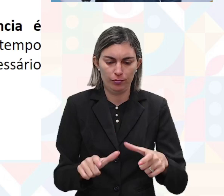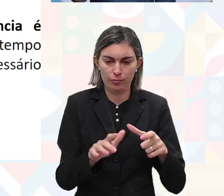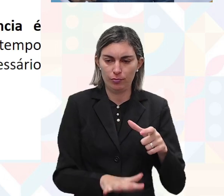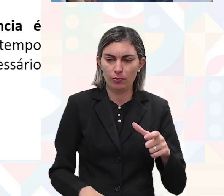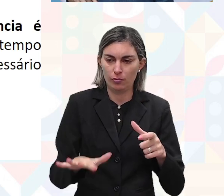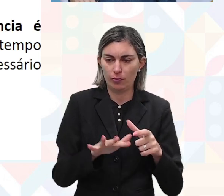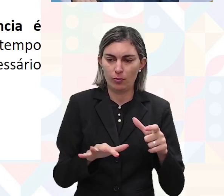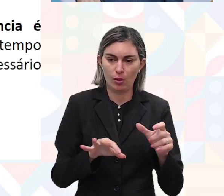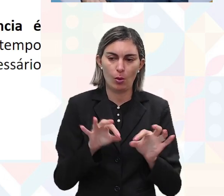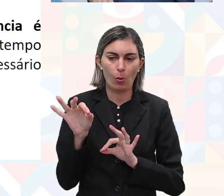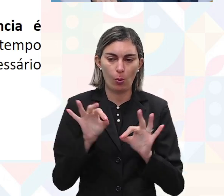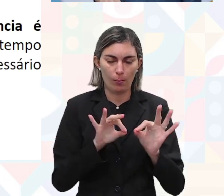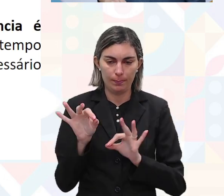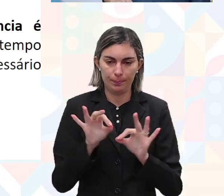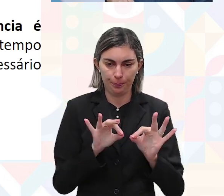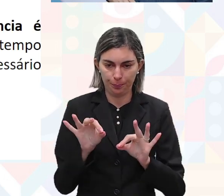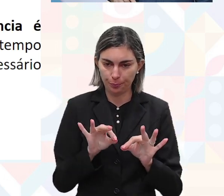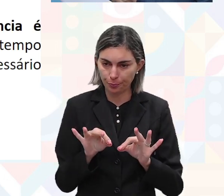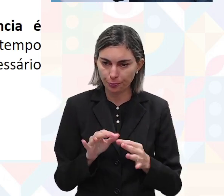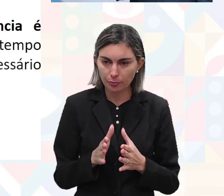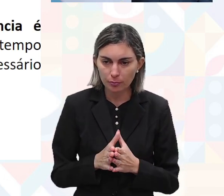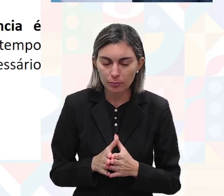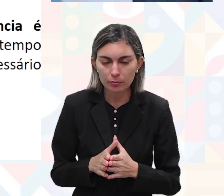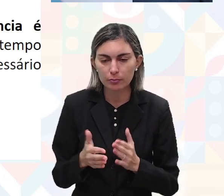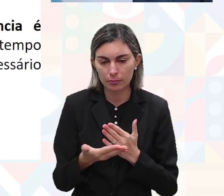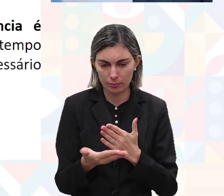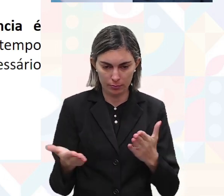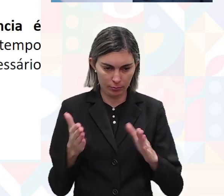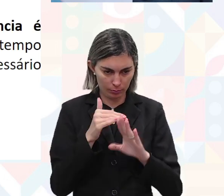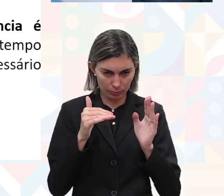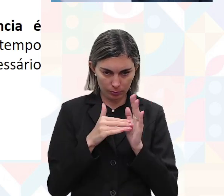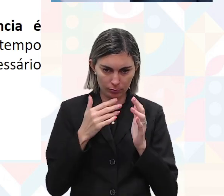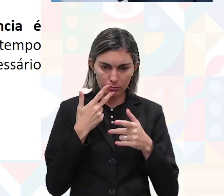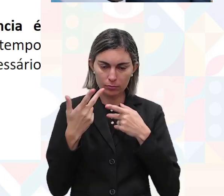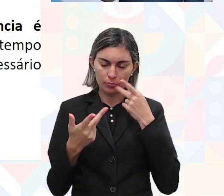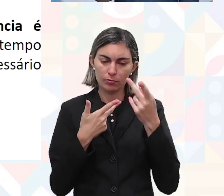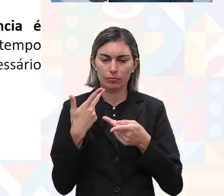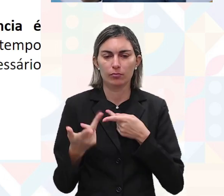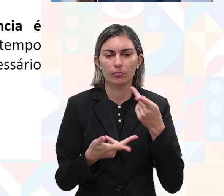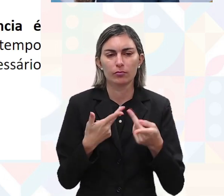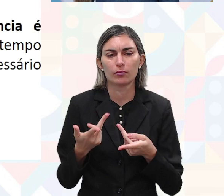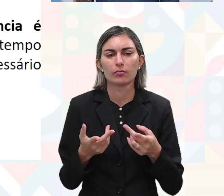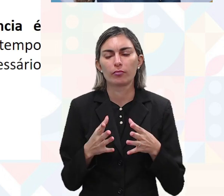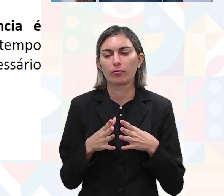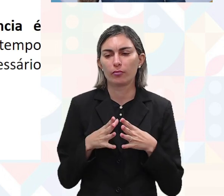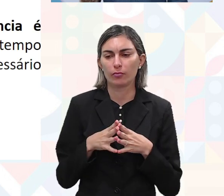ambidestria organizacional. Diante disso tudo que a gente falou sobre